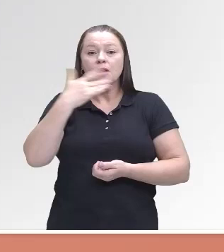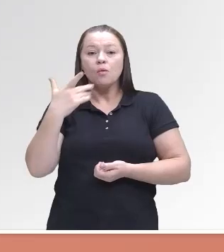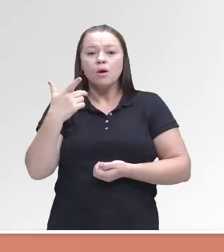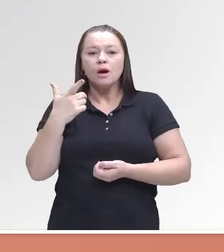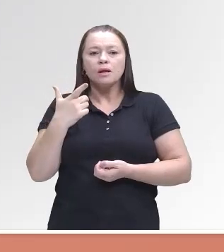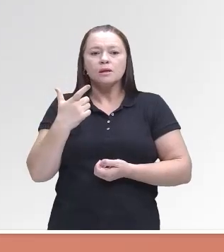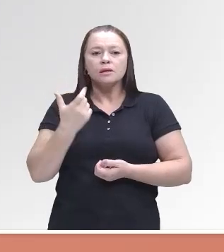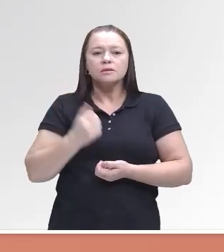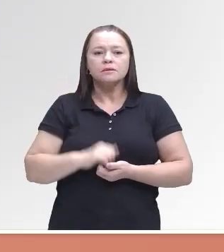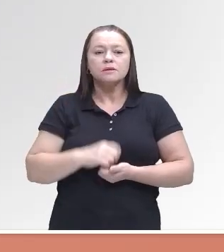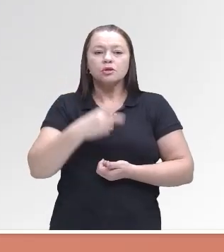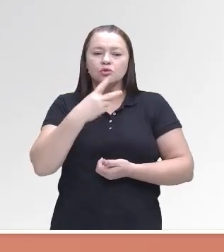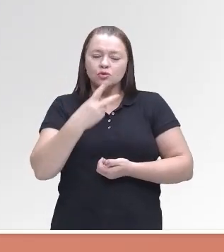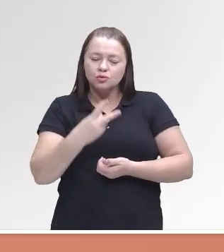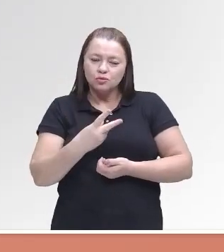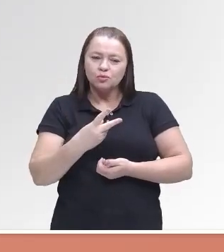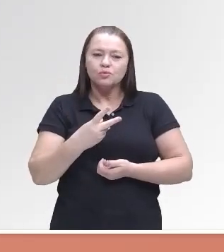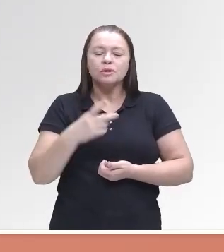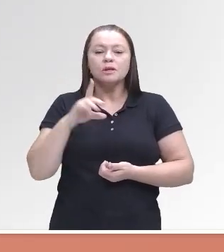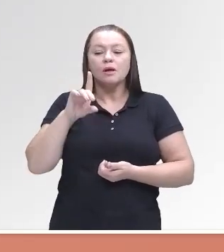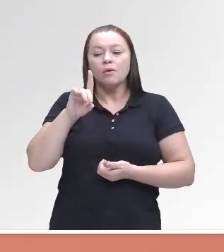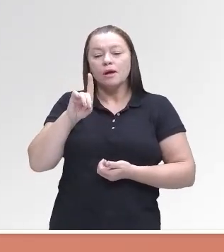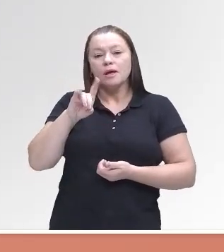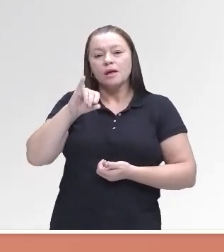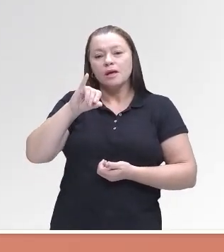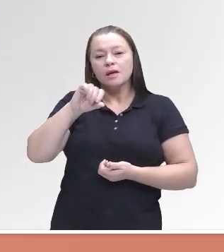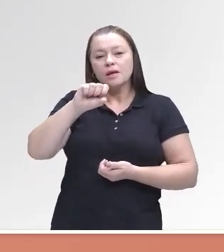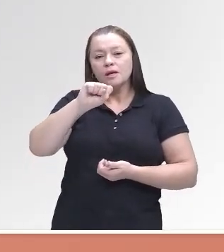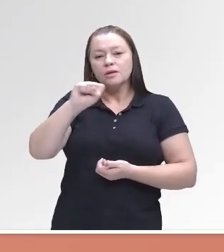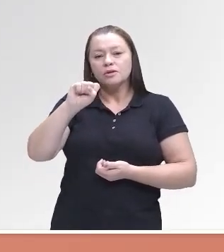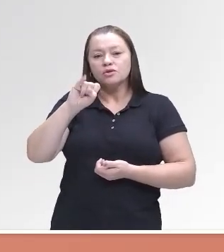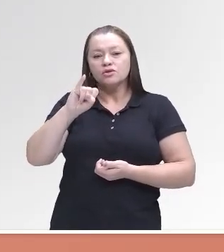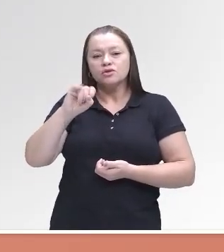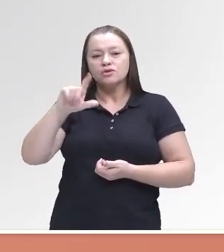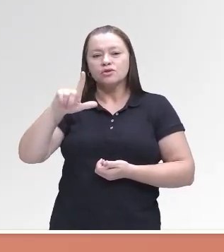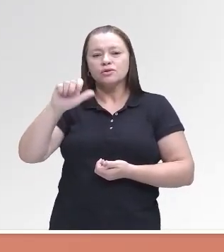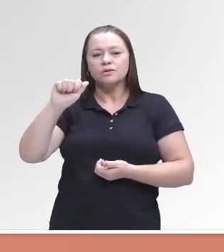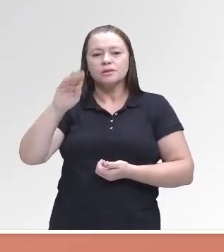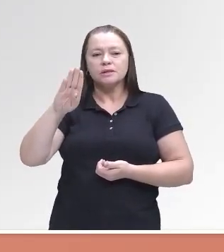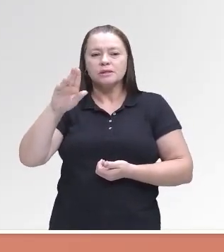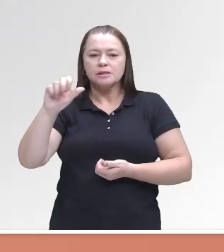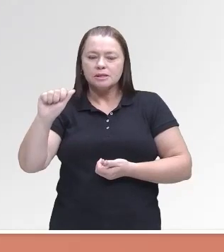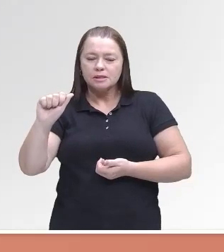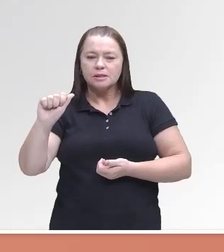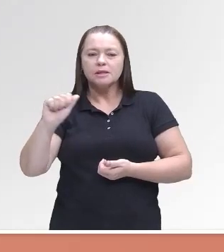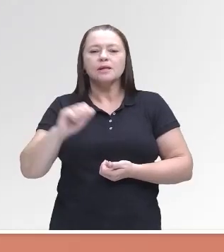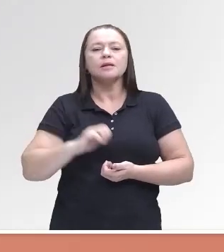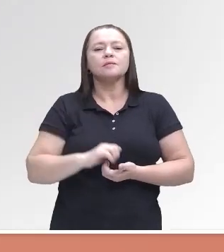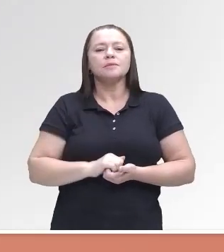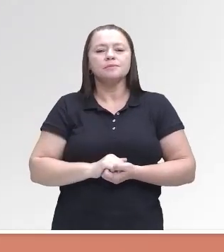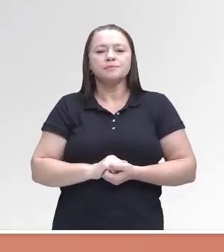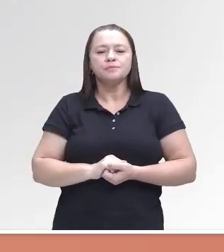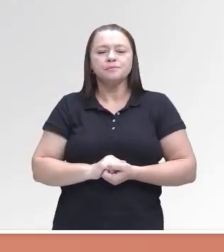2. Palavras que possuem 2 sílabas são chamadas de quê?